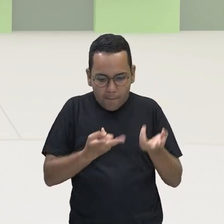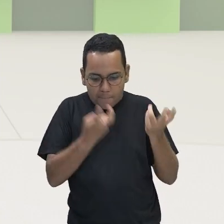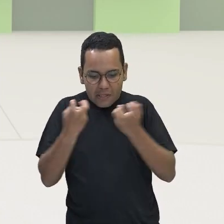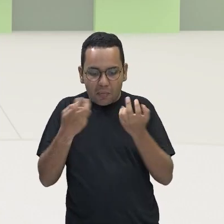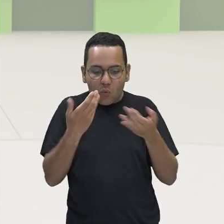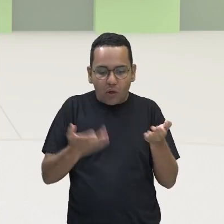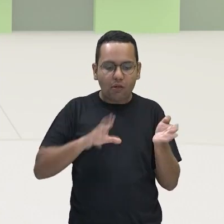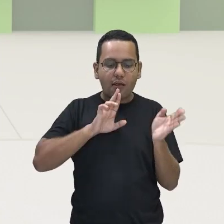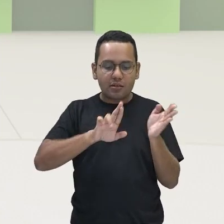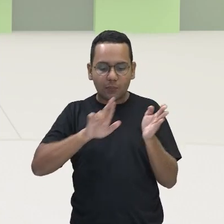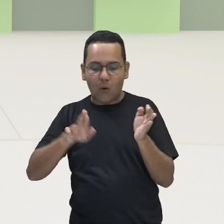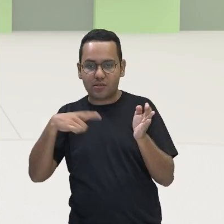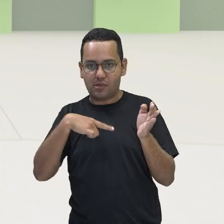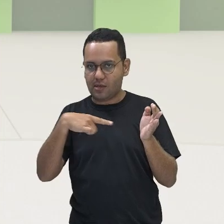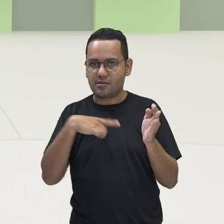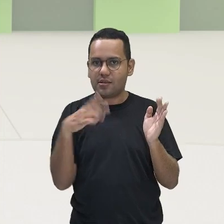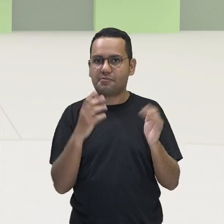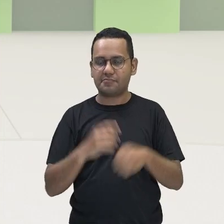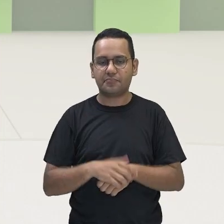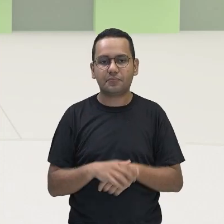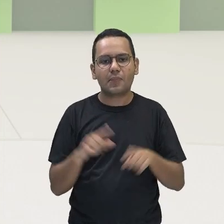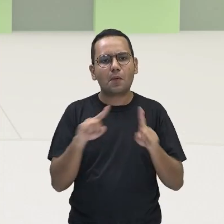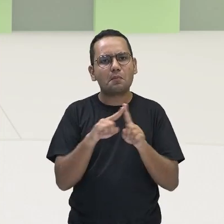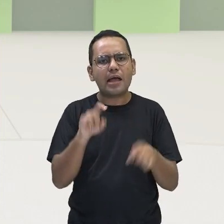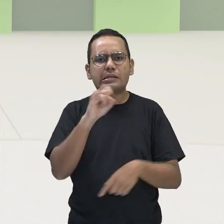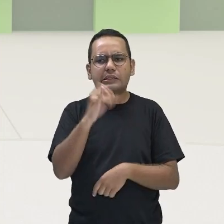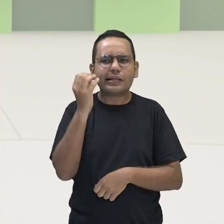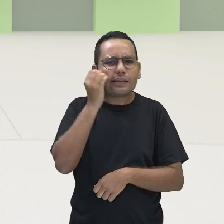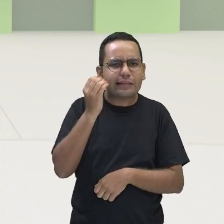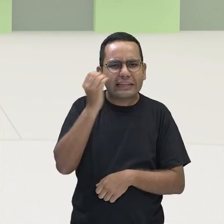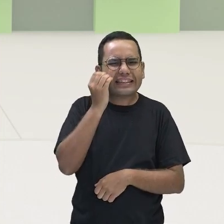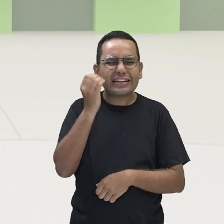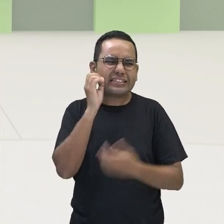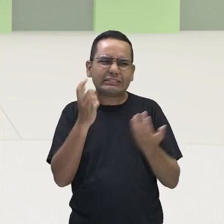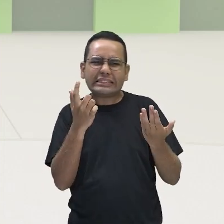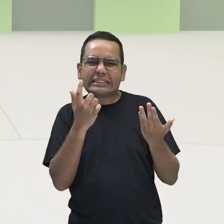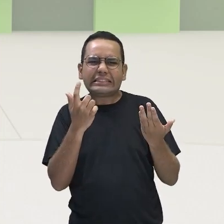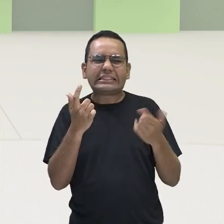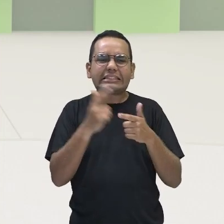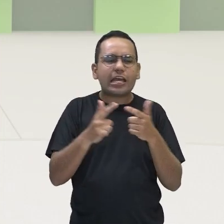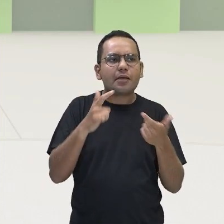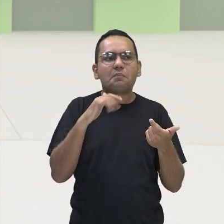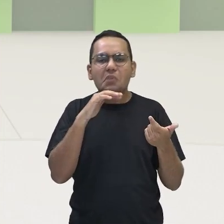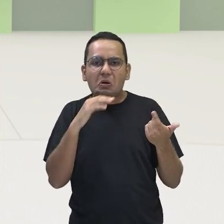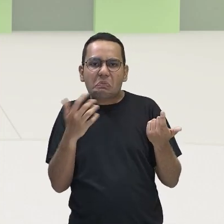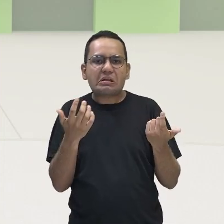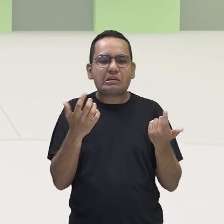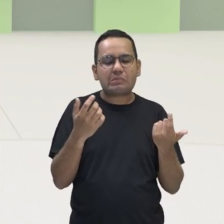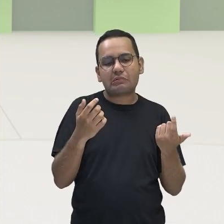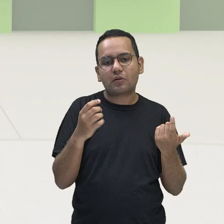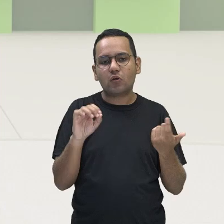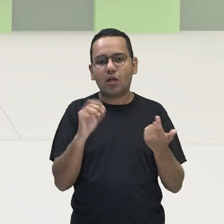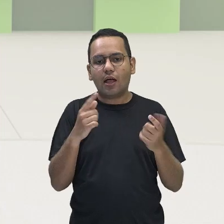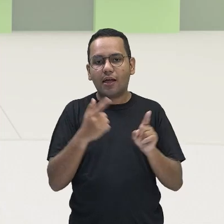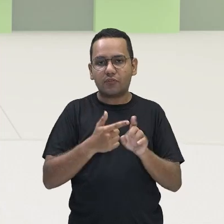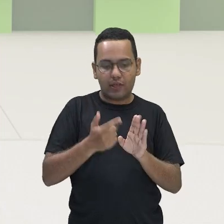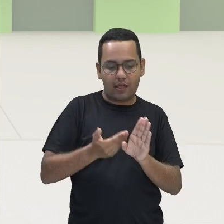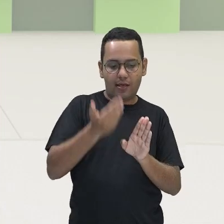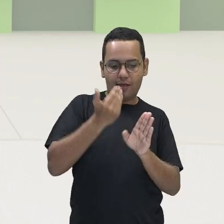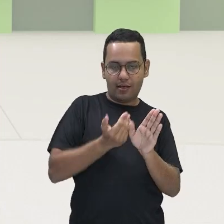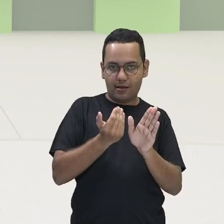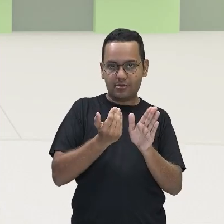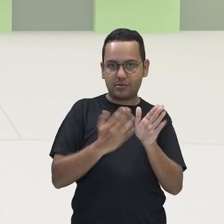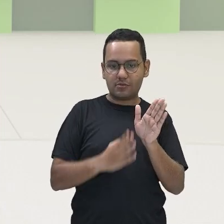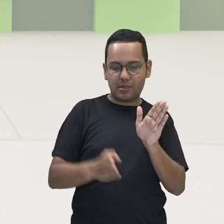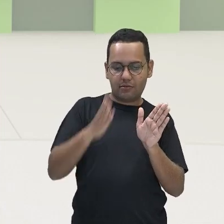realizando. Quando algo não dá certo, o que você faz? Você recua uma determinada